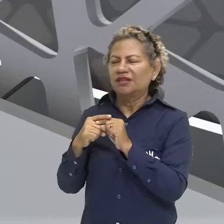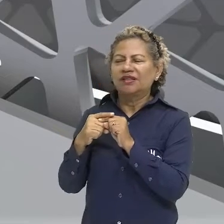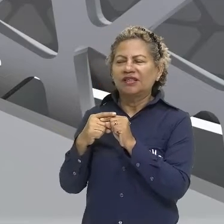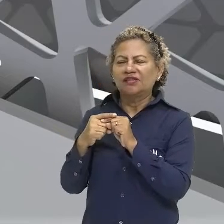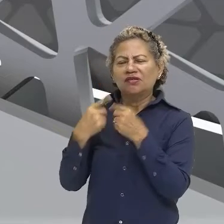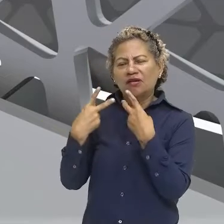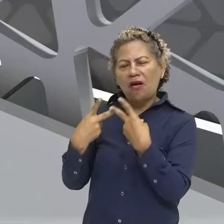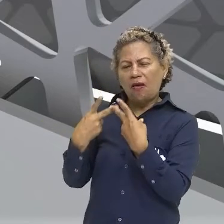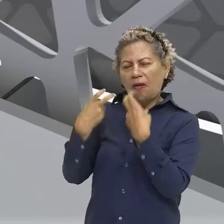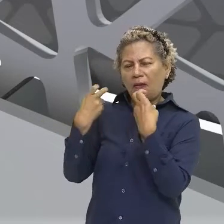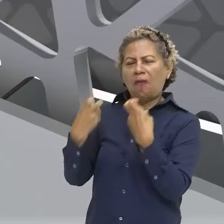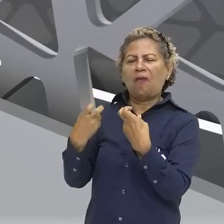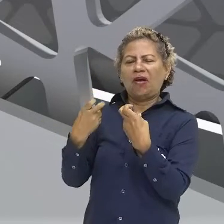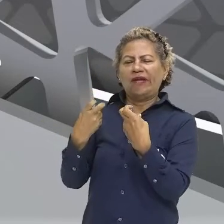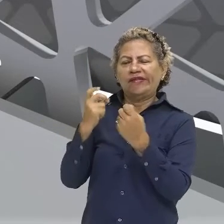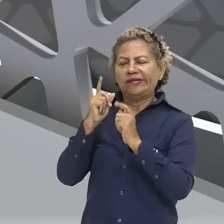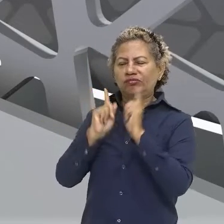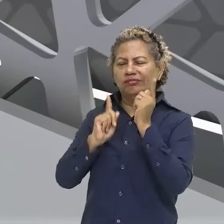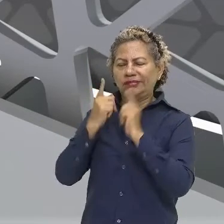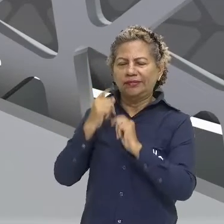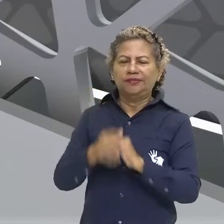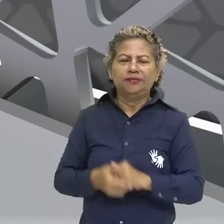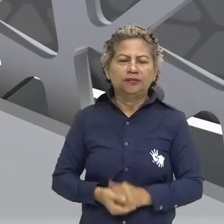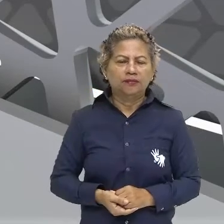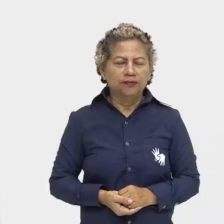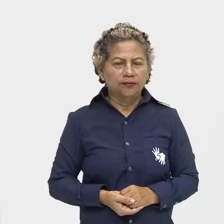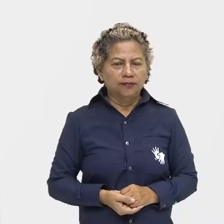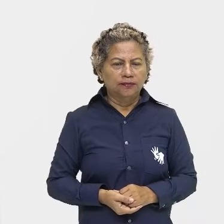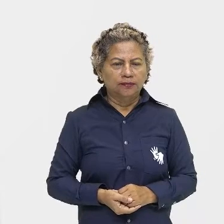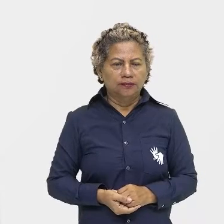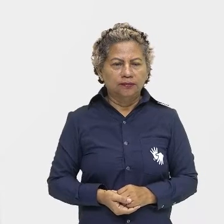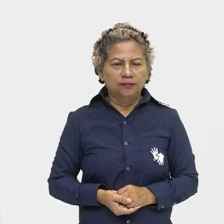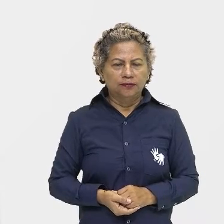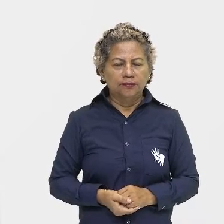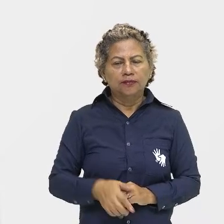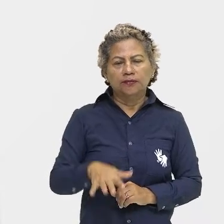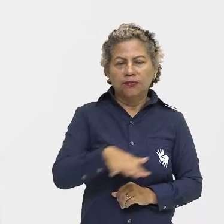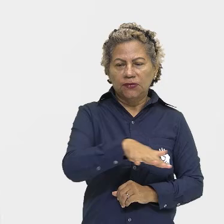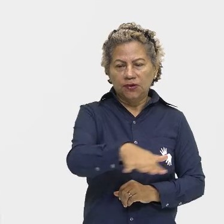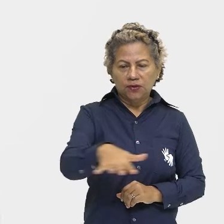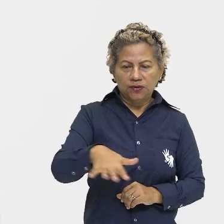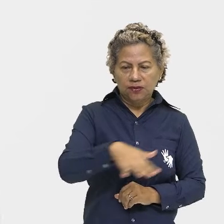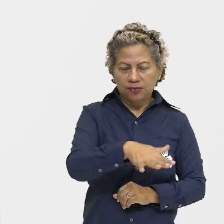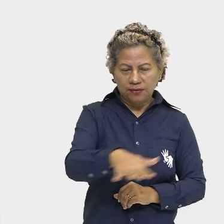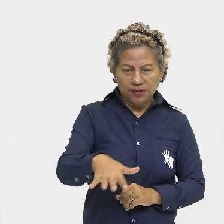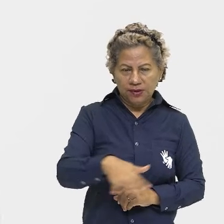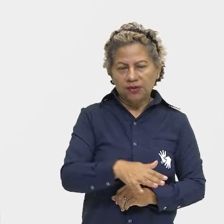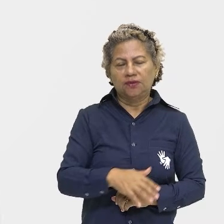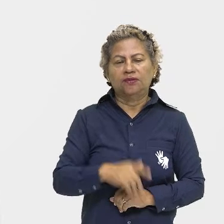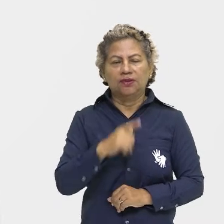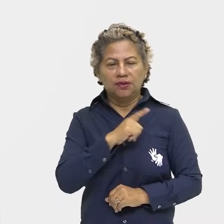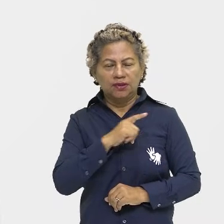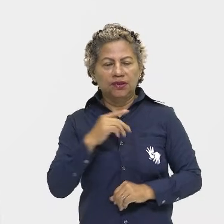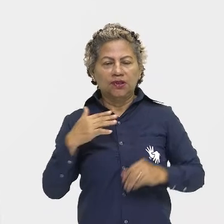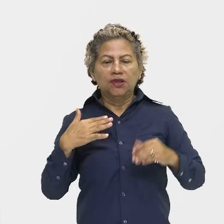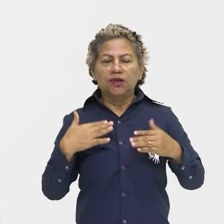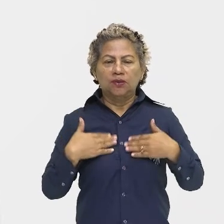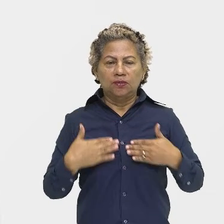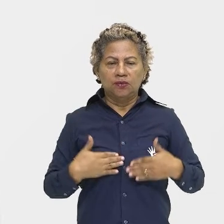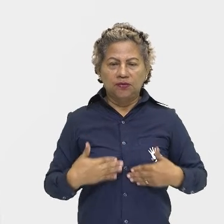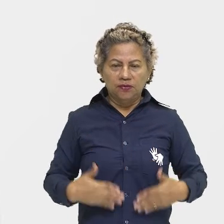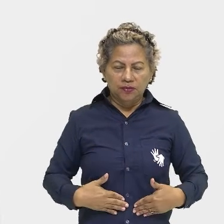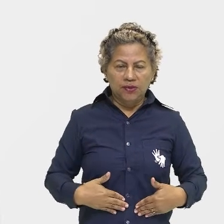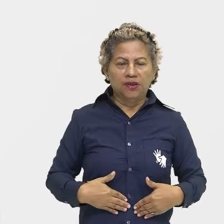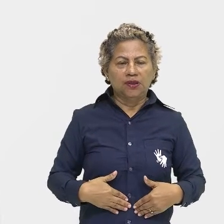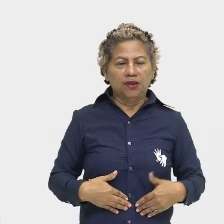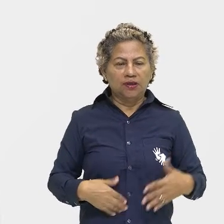mais honesta. Quanto ao espaço e o movimento, acontecem da seguinte maneira: o movimento ele pode se